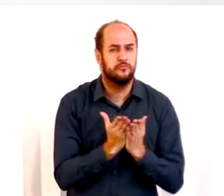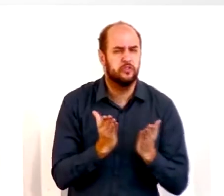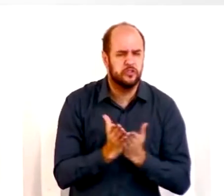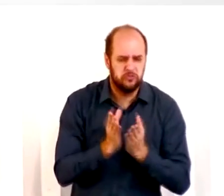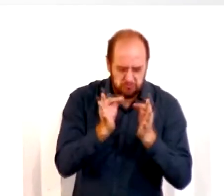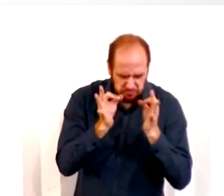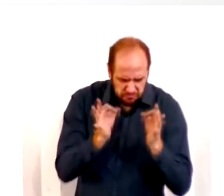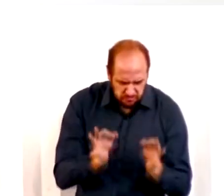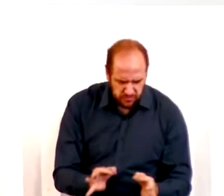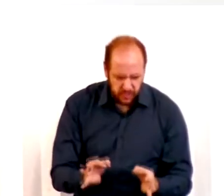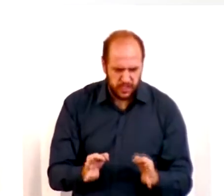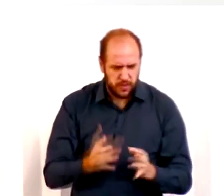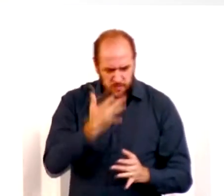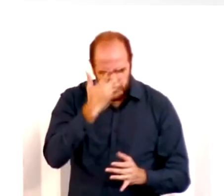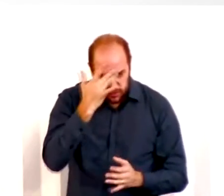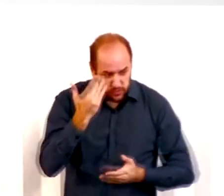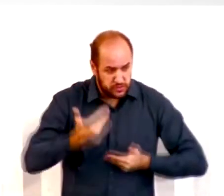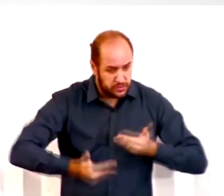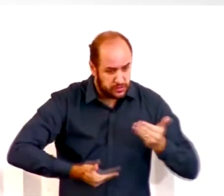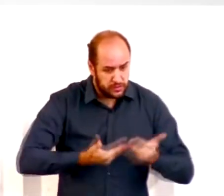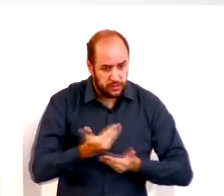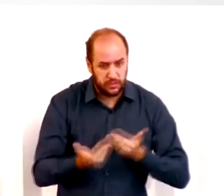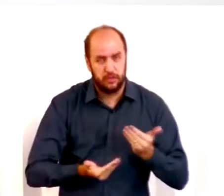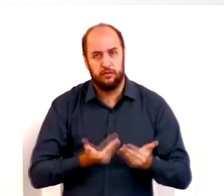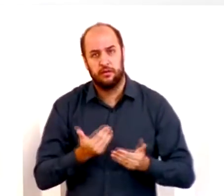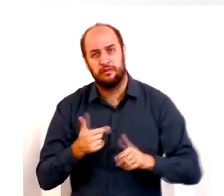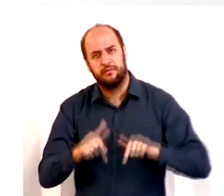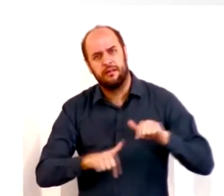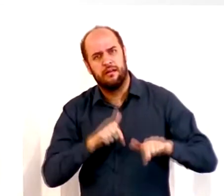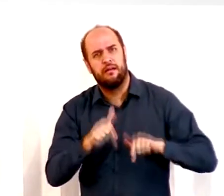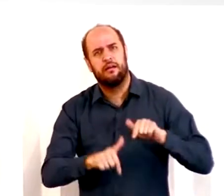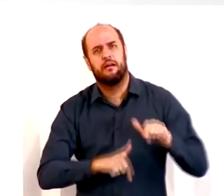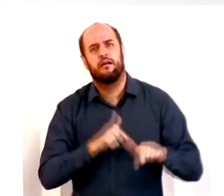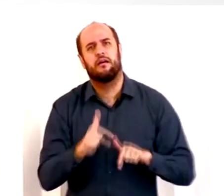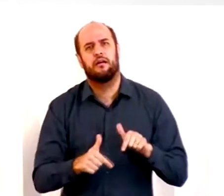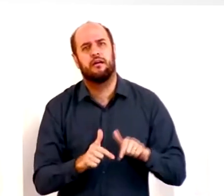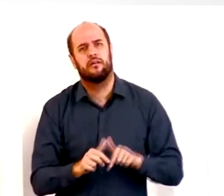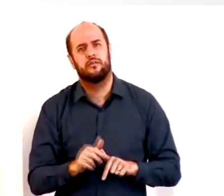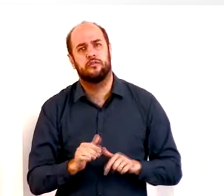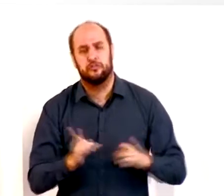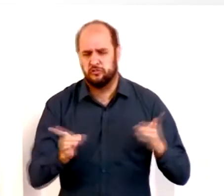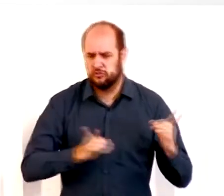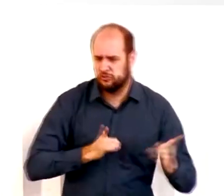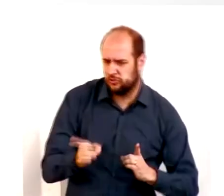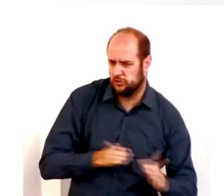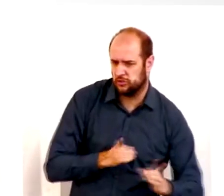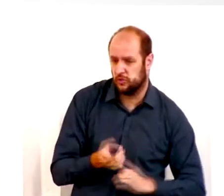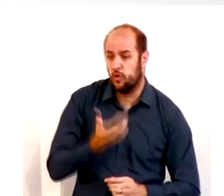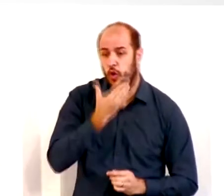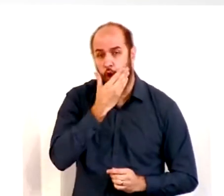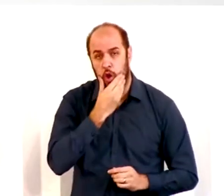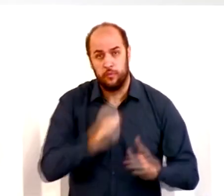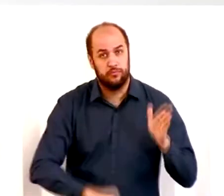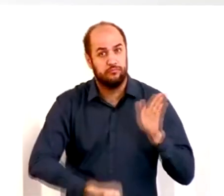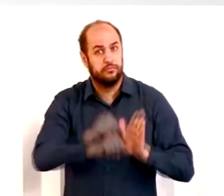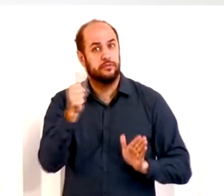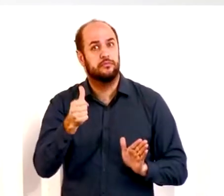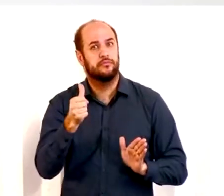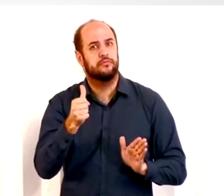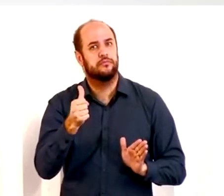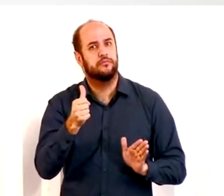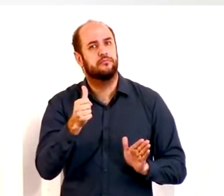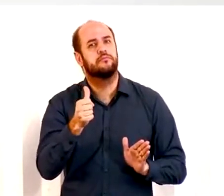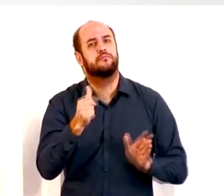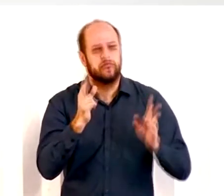excelente que aqueles que servirem no presbiterato ou no diaconato sejam homens, primeiro, antes de tudo, que